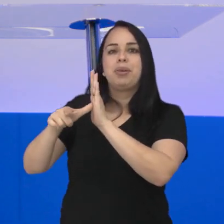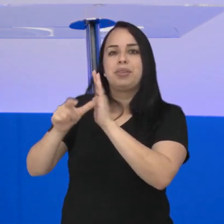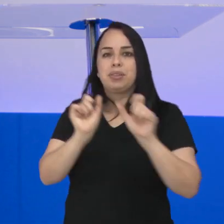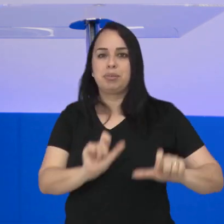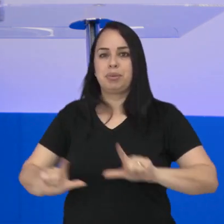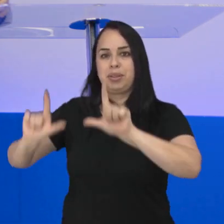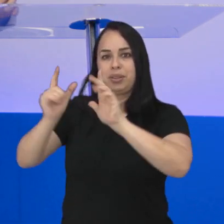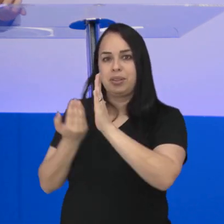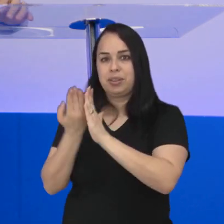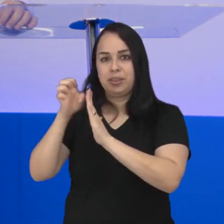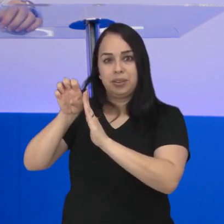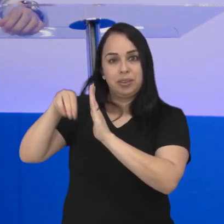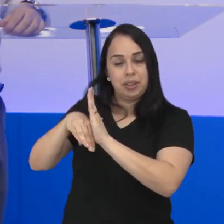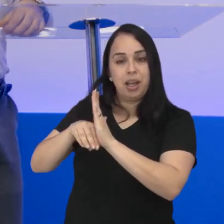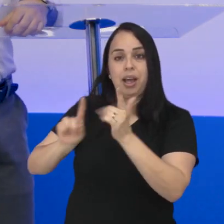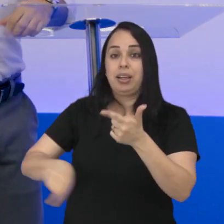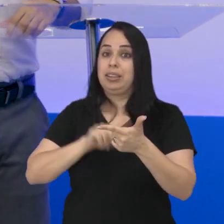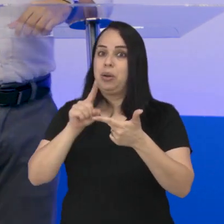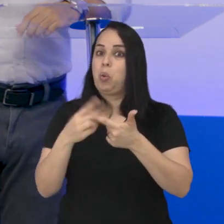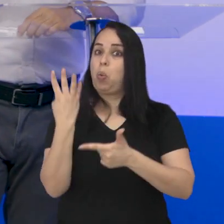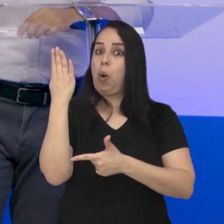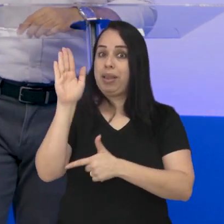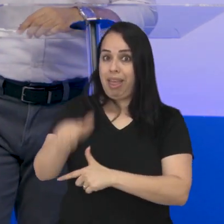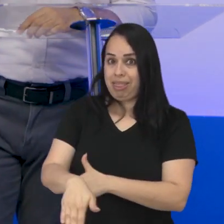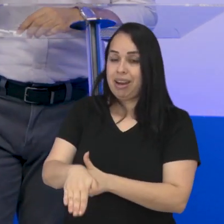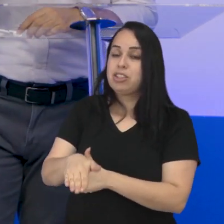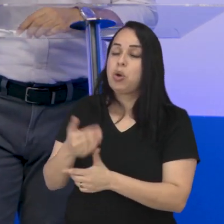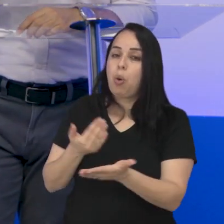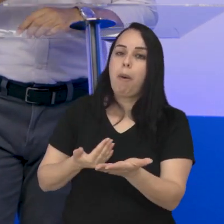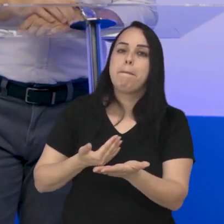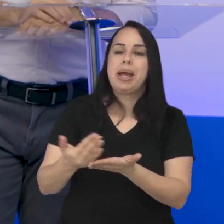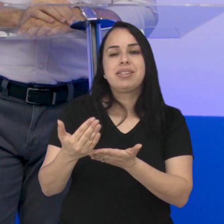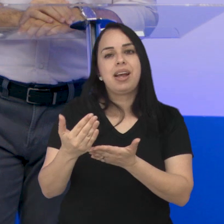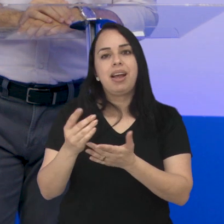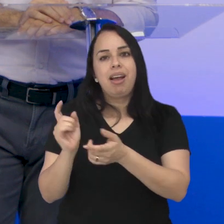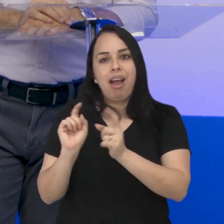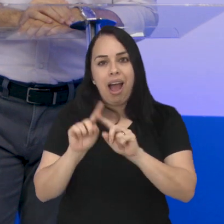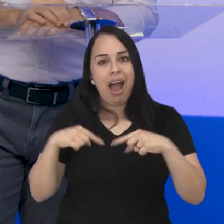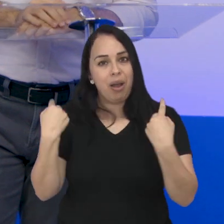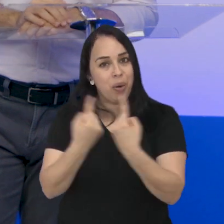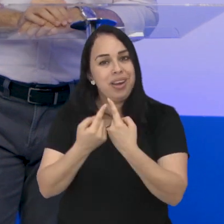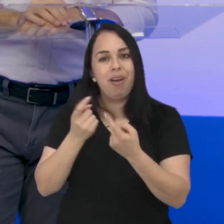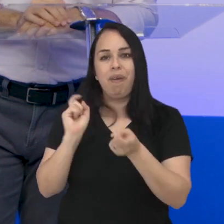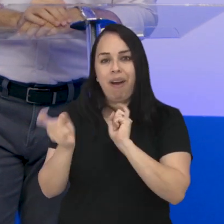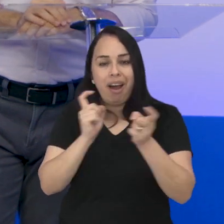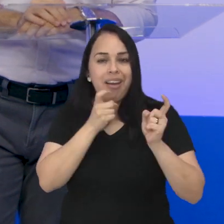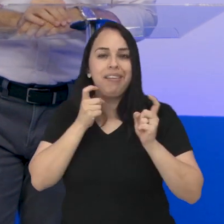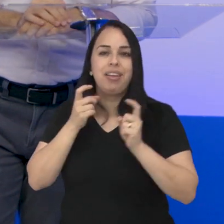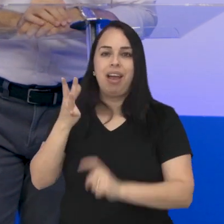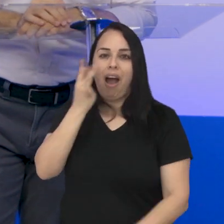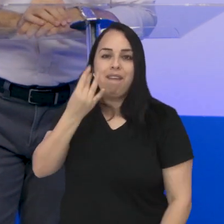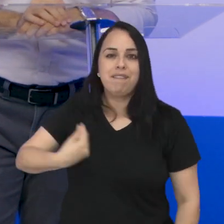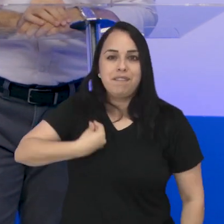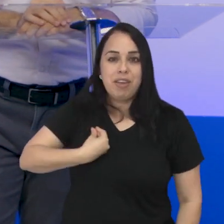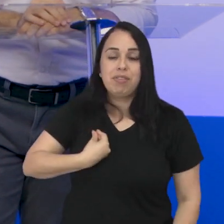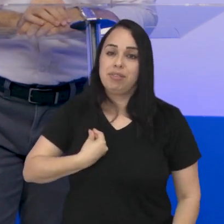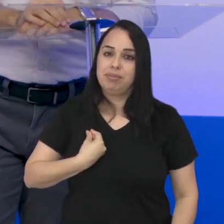seguir tem o programa Estação Mercado e logo depois, às 4 horas, começa a transmissão ao vivo da sessão